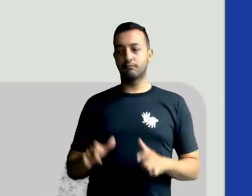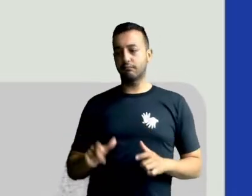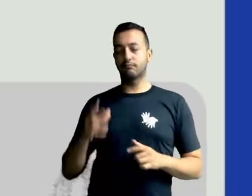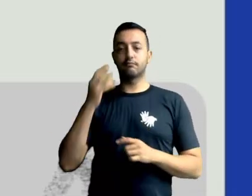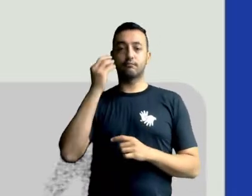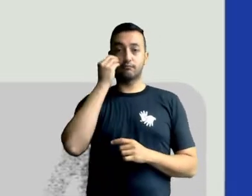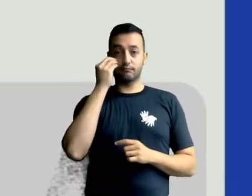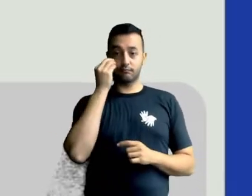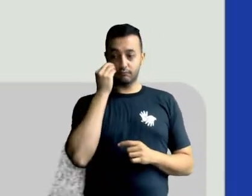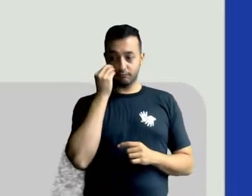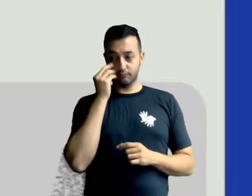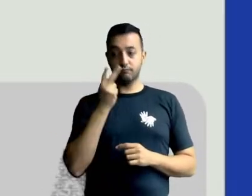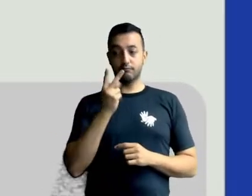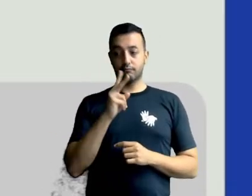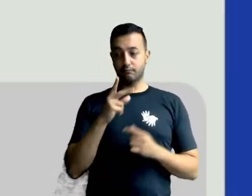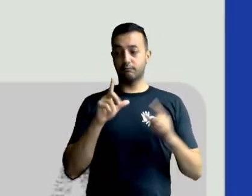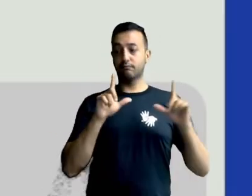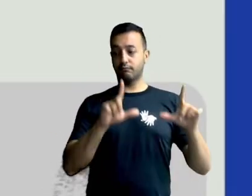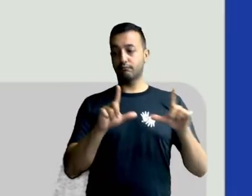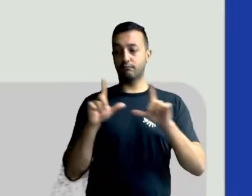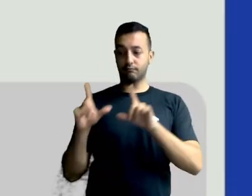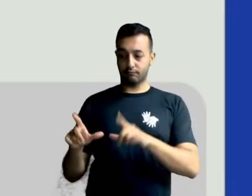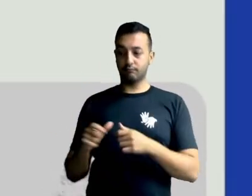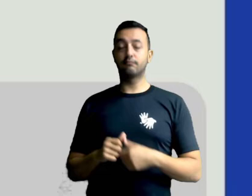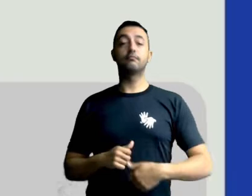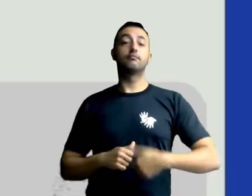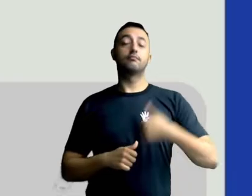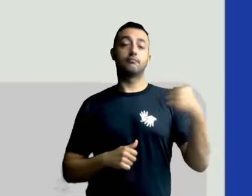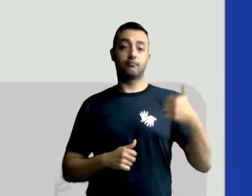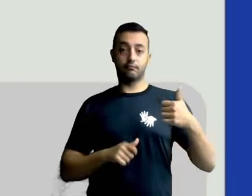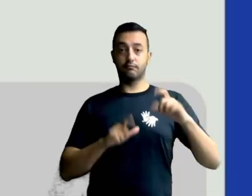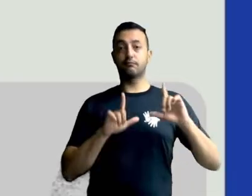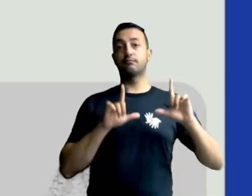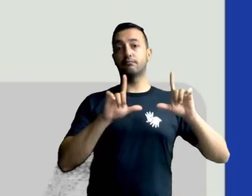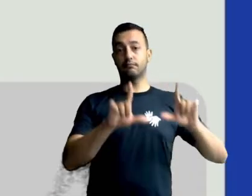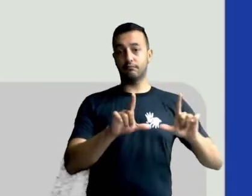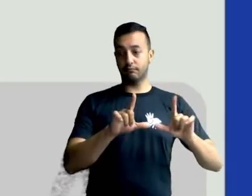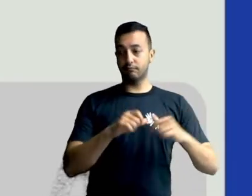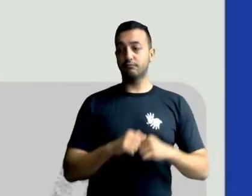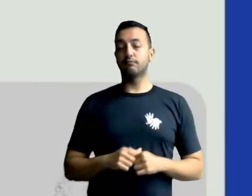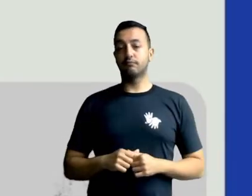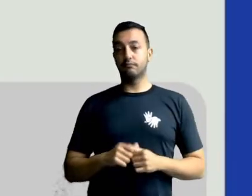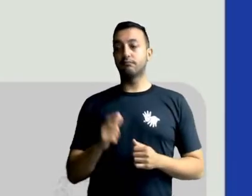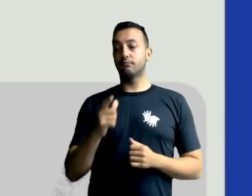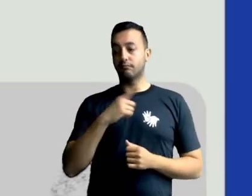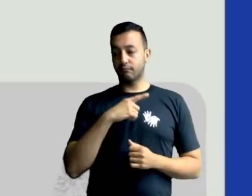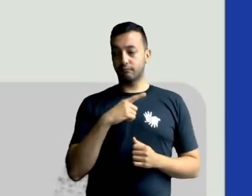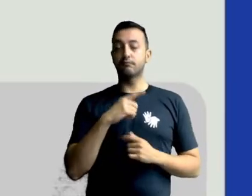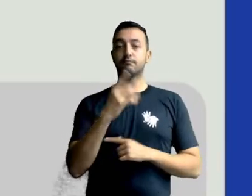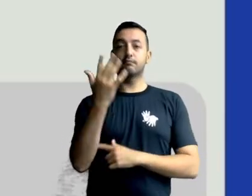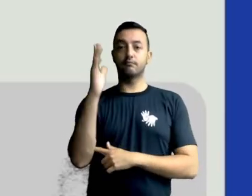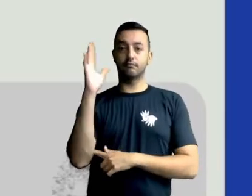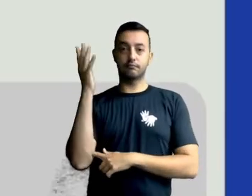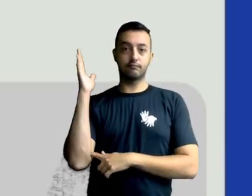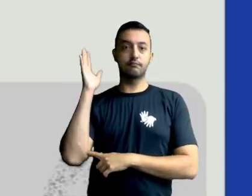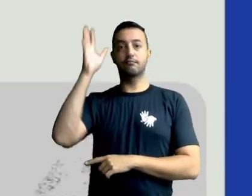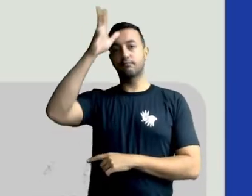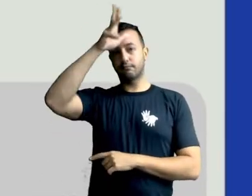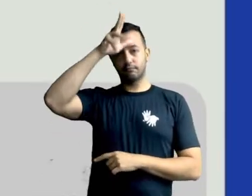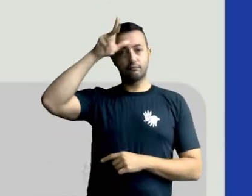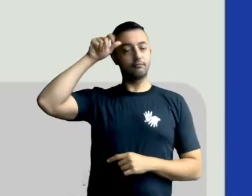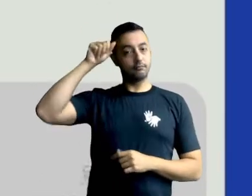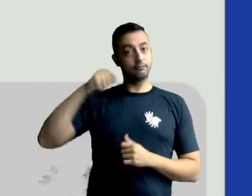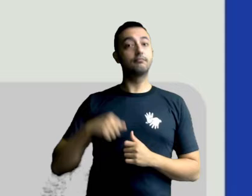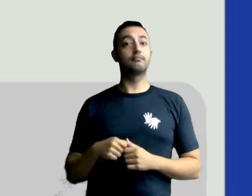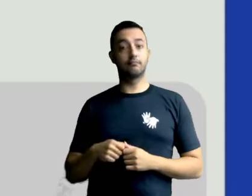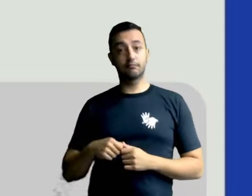outro. Vamos observar aqui essas duas imagens. Essa primeira imagem, por exemplo, aí, você tem a floresta